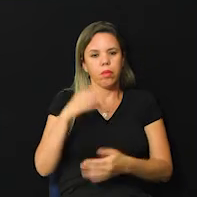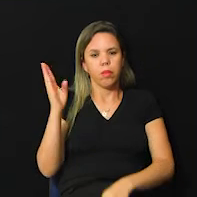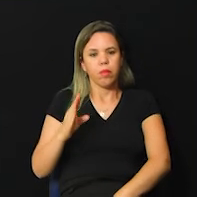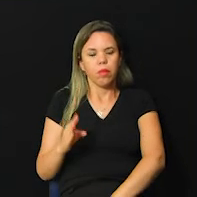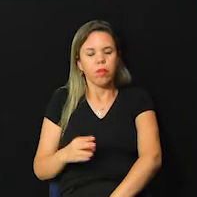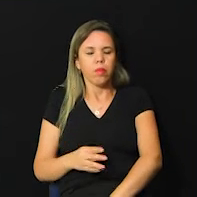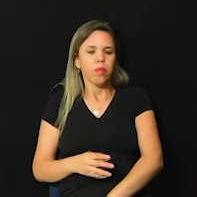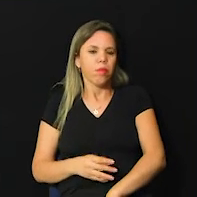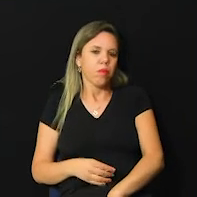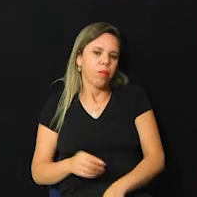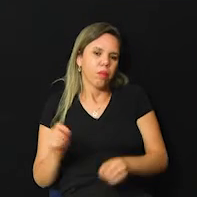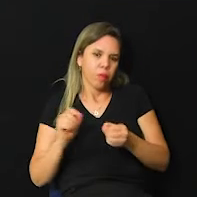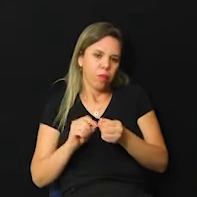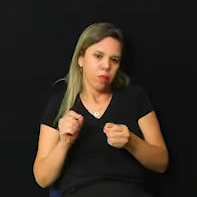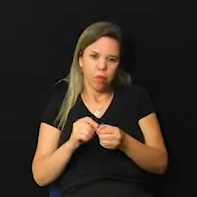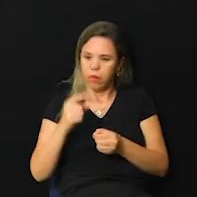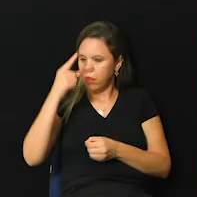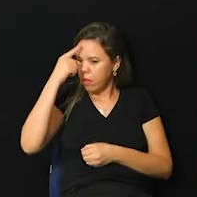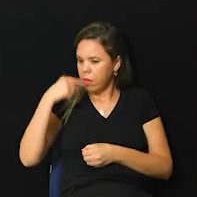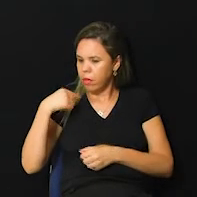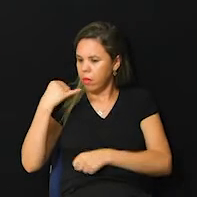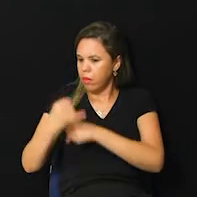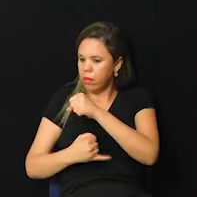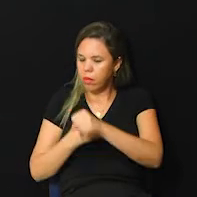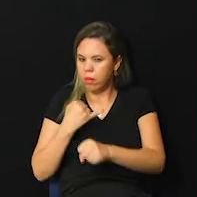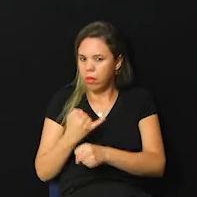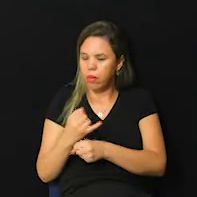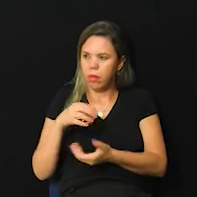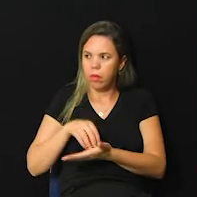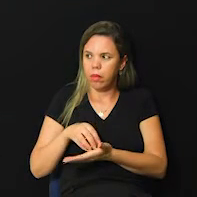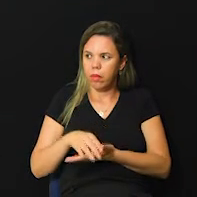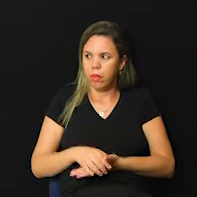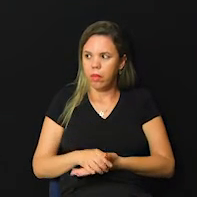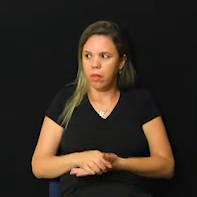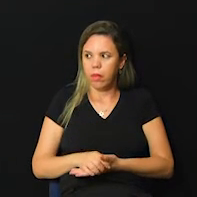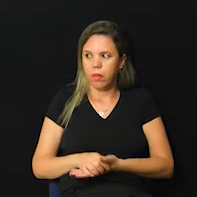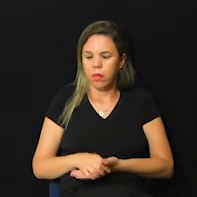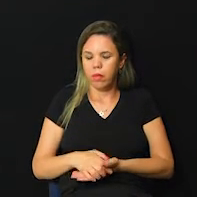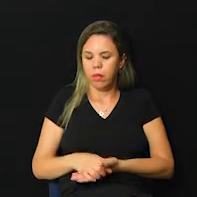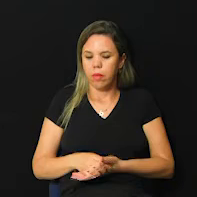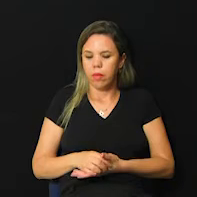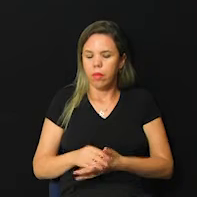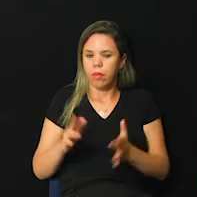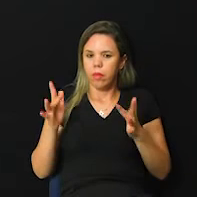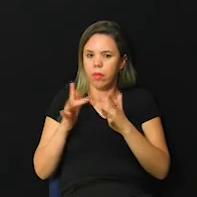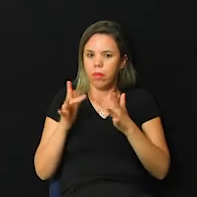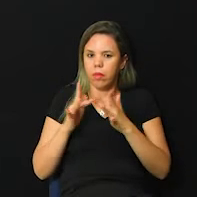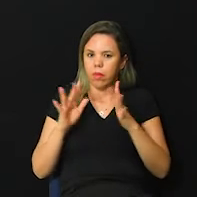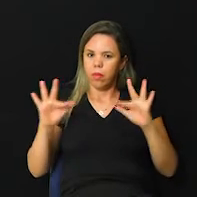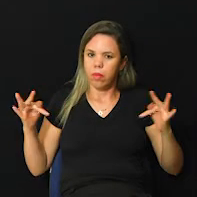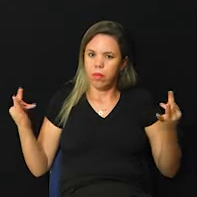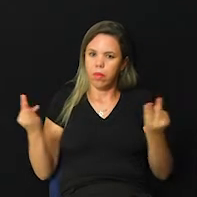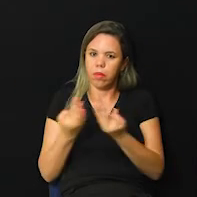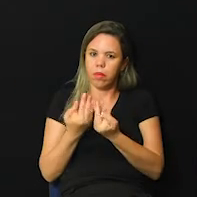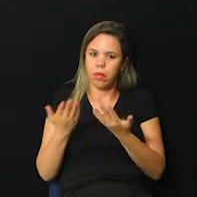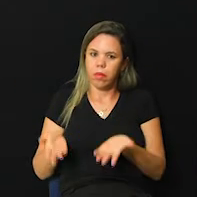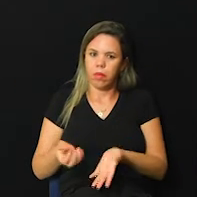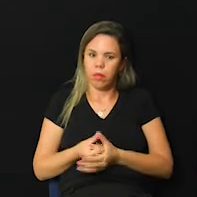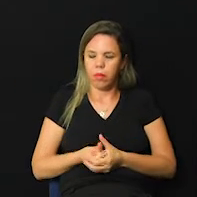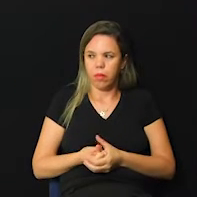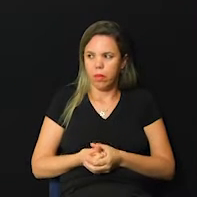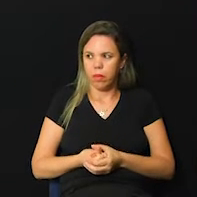paguei agência no Brasil fiz um perfil online agência onde essa agência me conectar ou com a